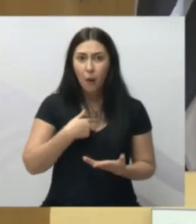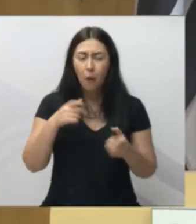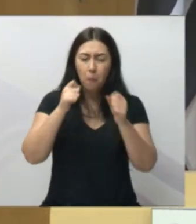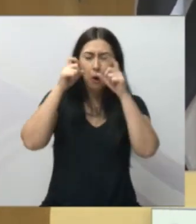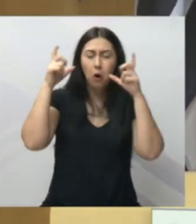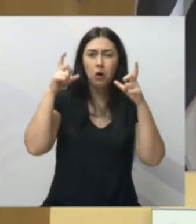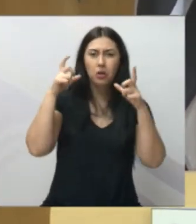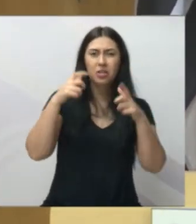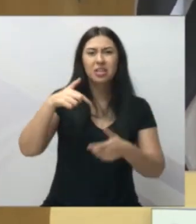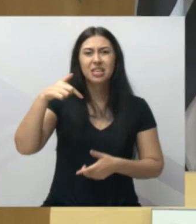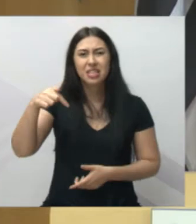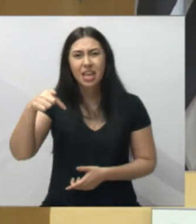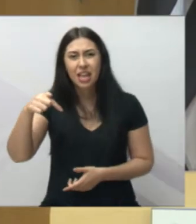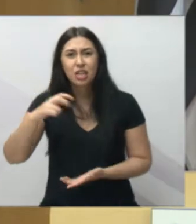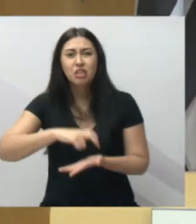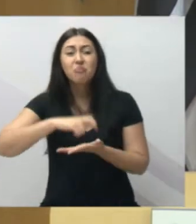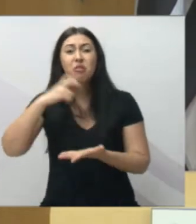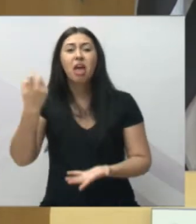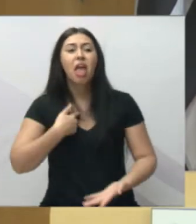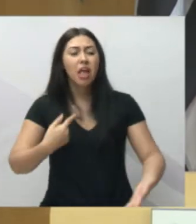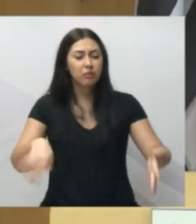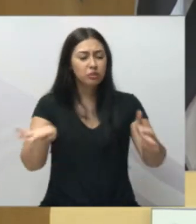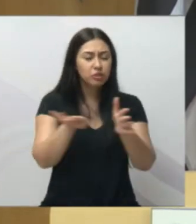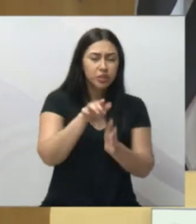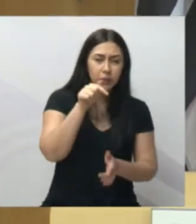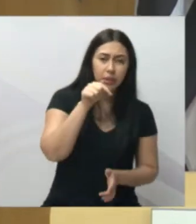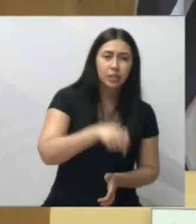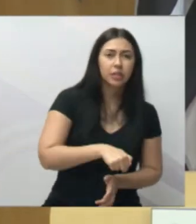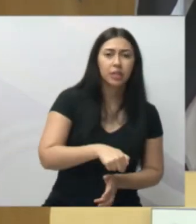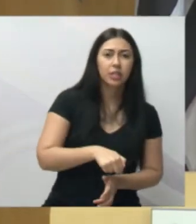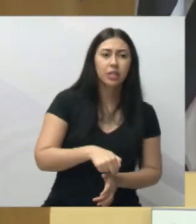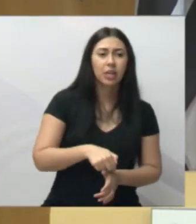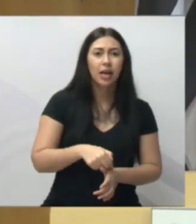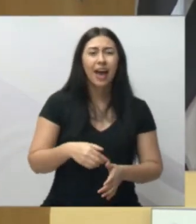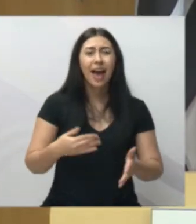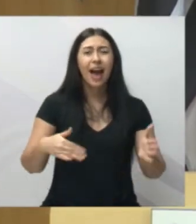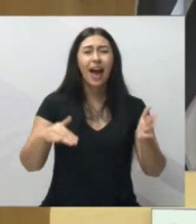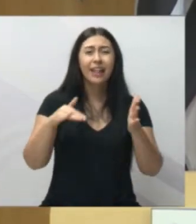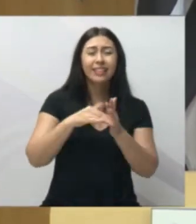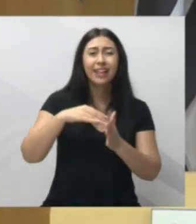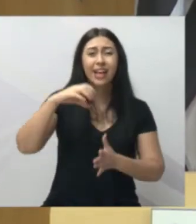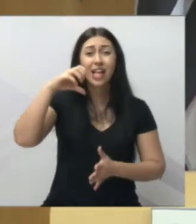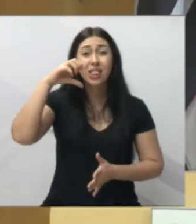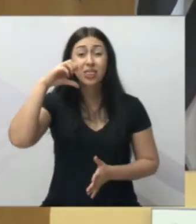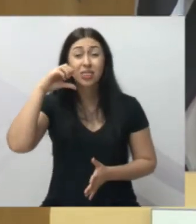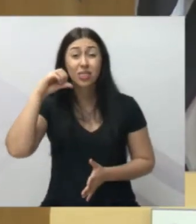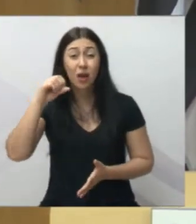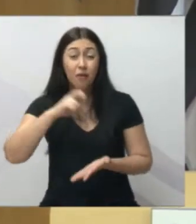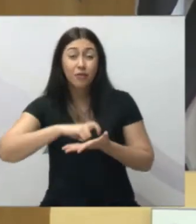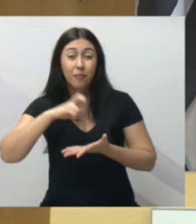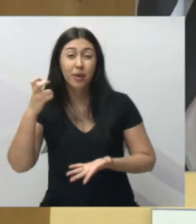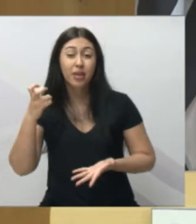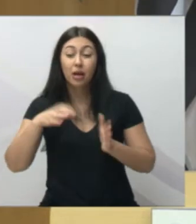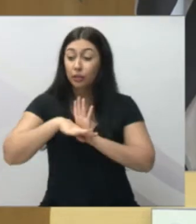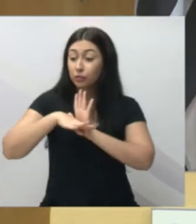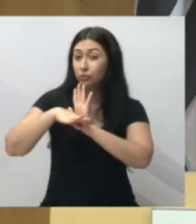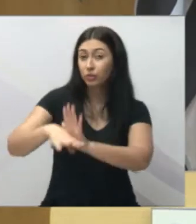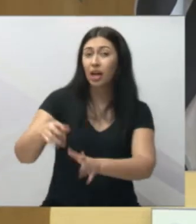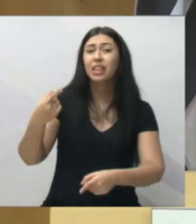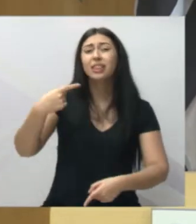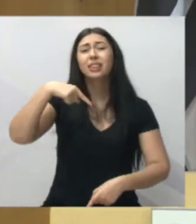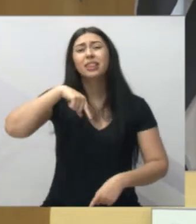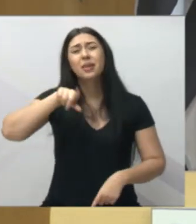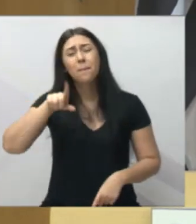manhã, chego aqui na Câmara Municipal, fico até 9 horas atendendo os munícipes, vou para os bairros, tiro